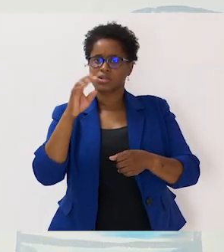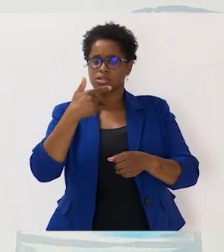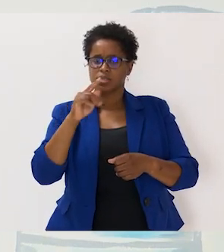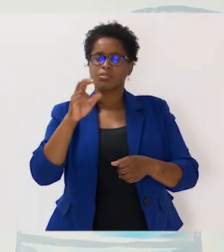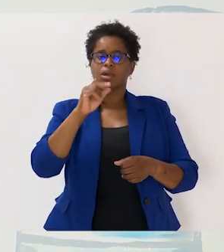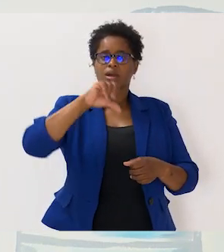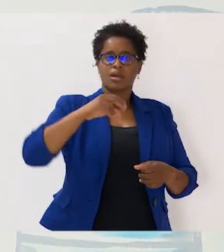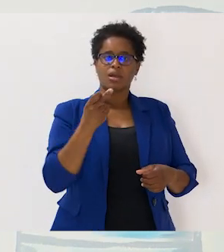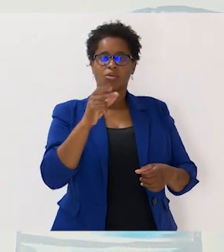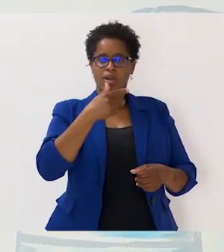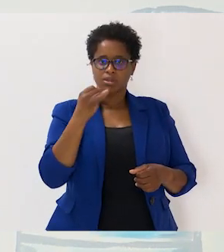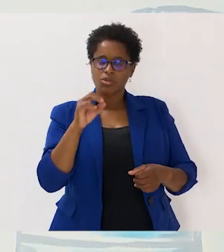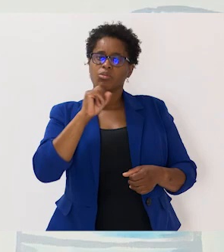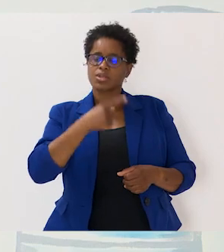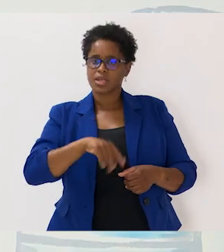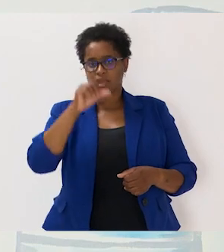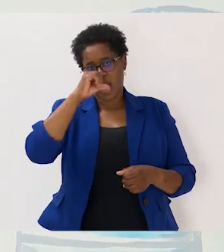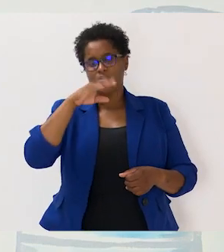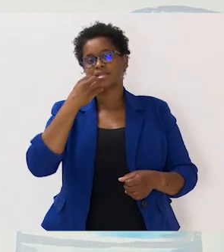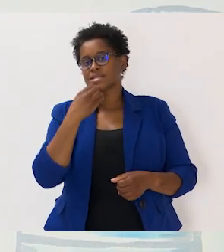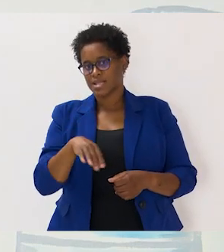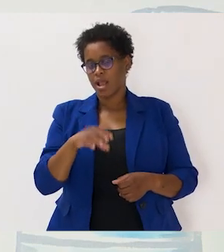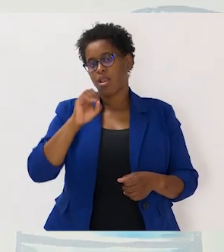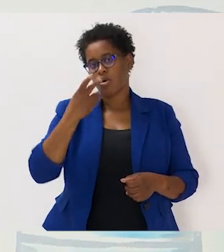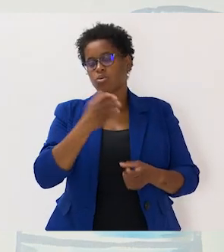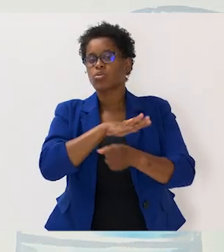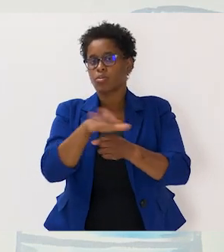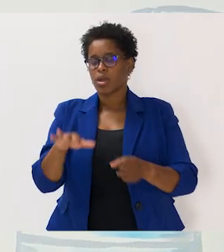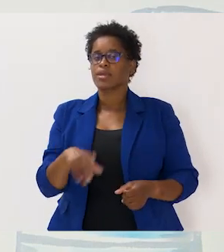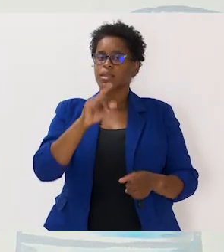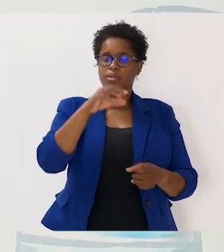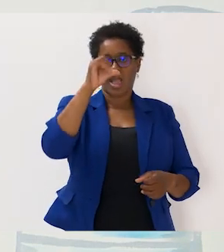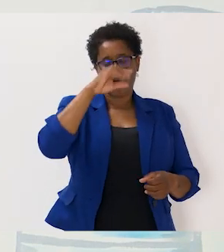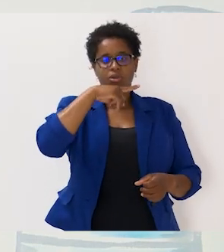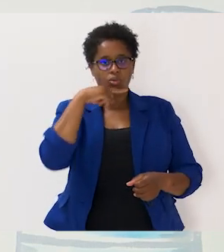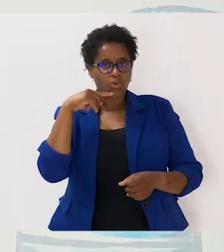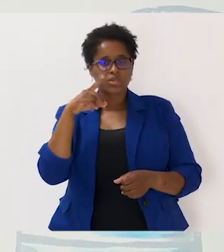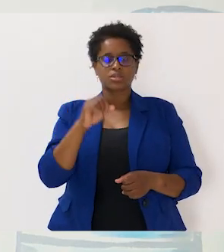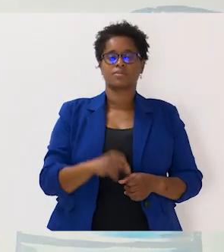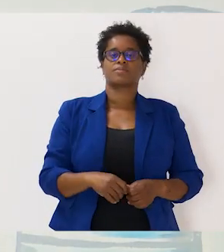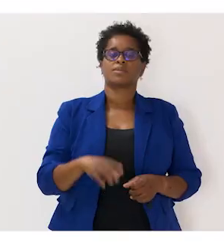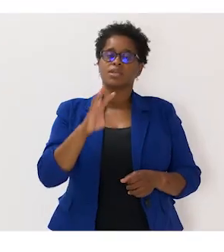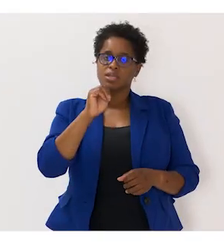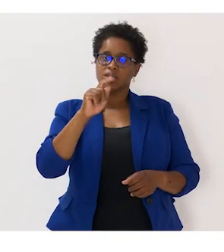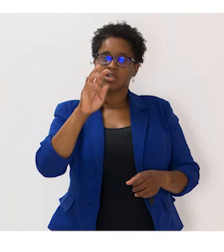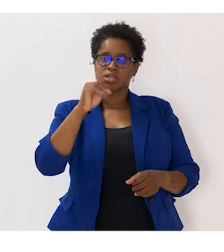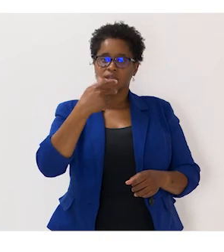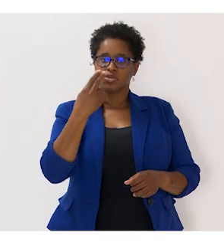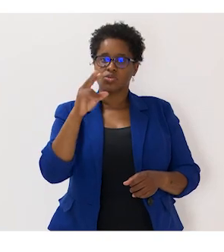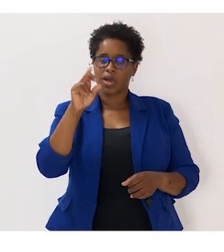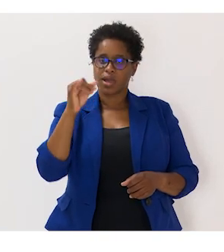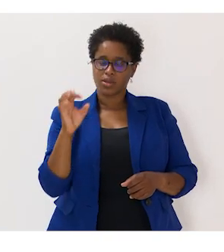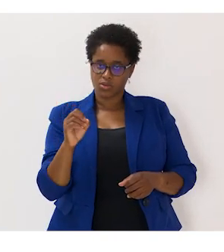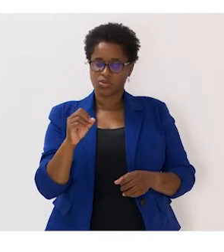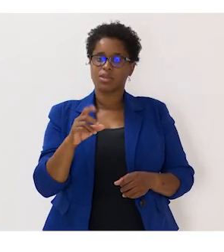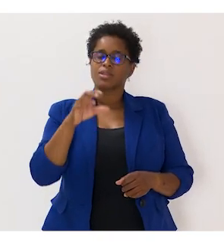água salgada, não é? Ou marinhos, e de água doce também os estuários. De água